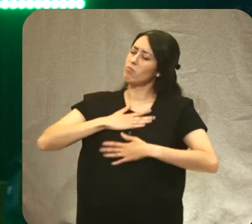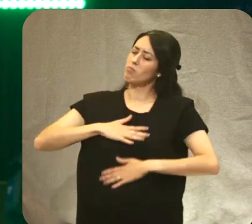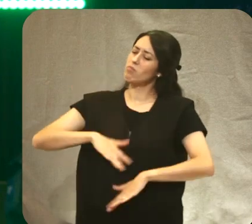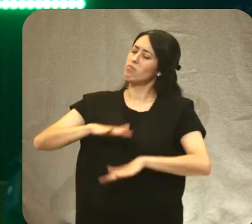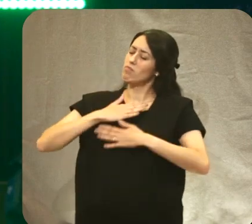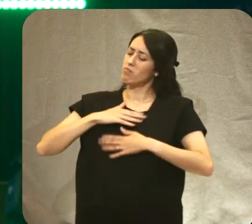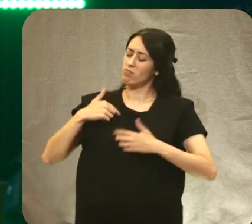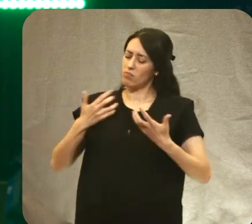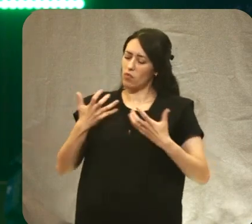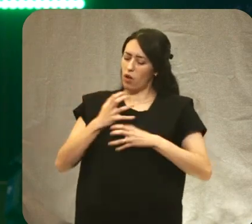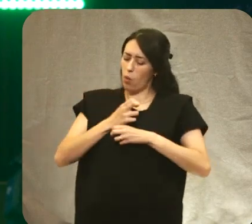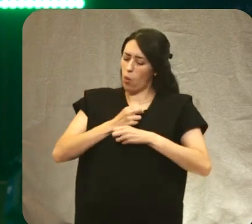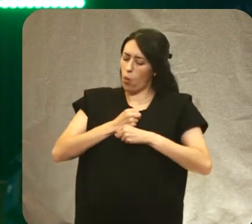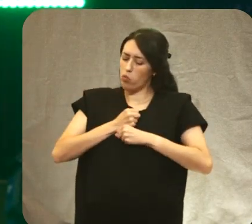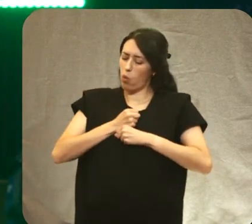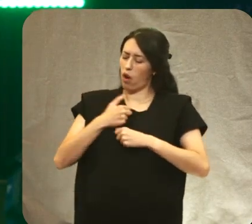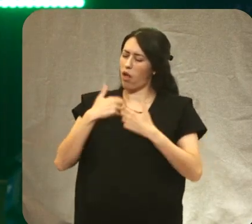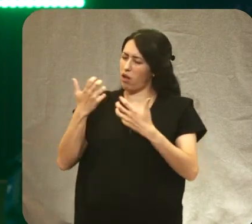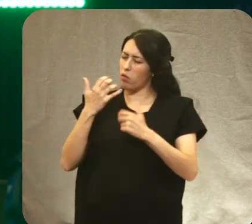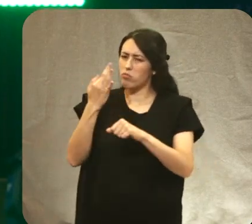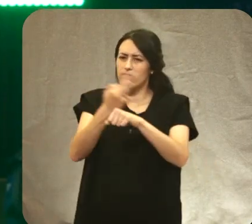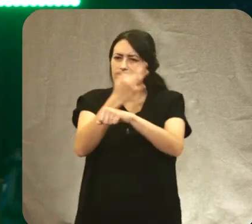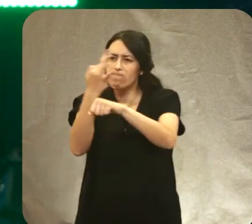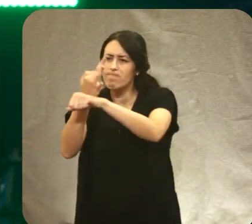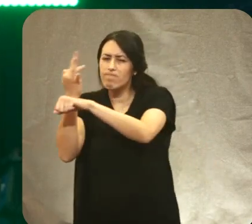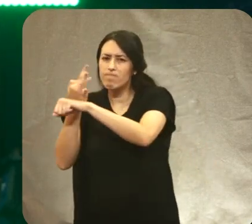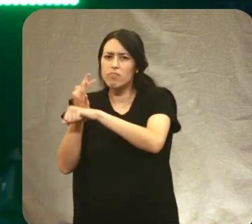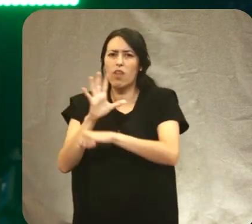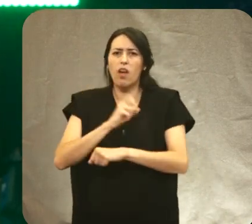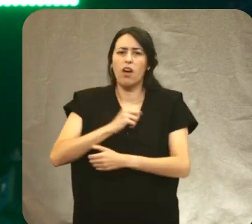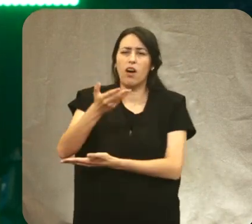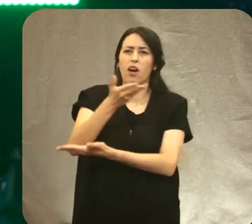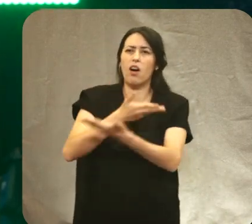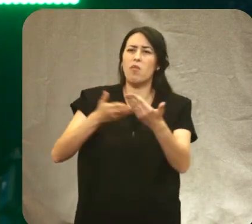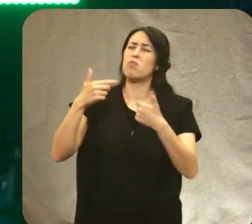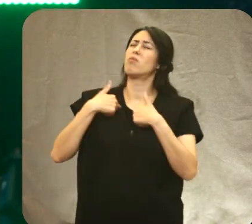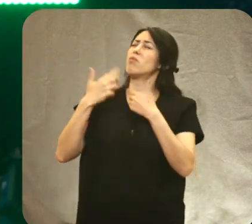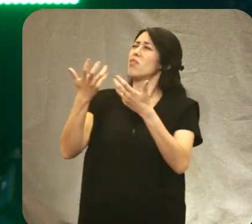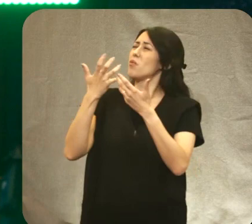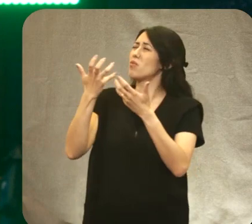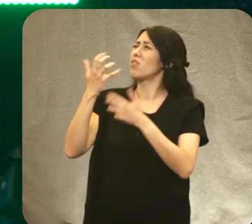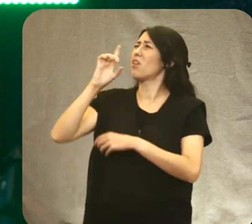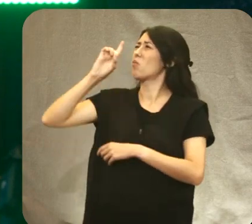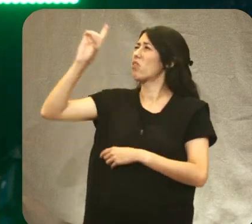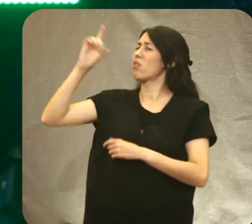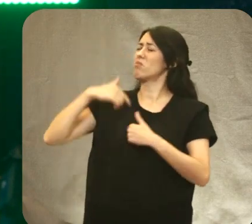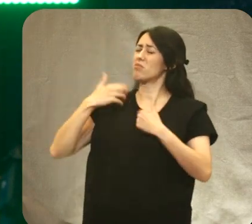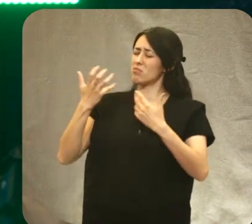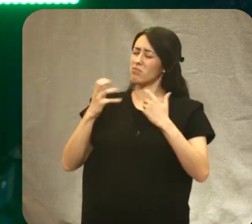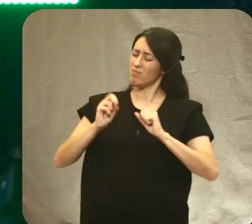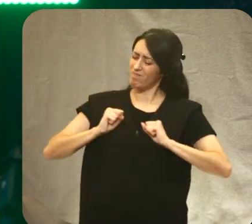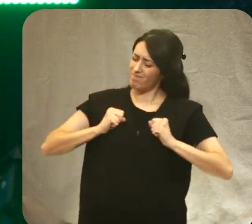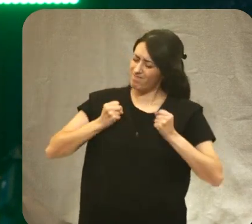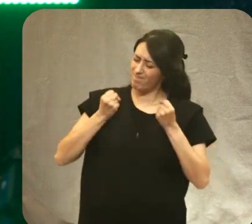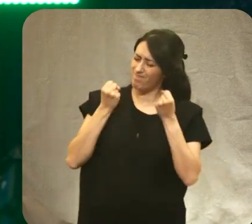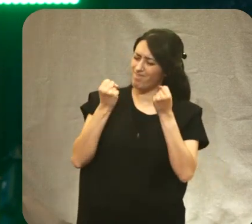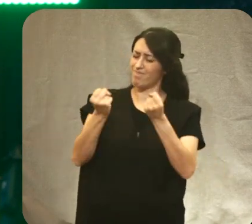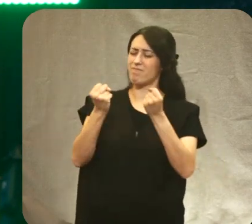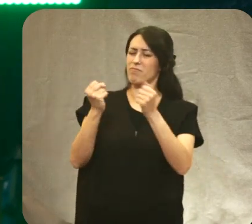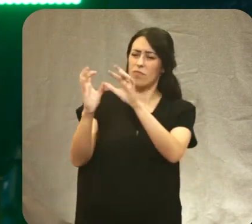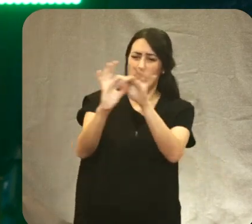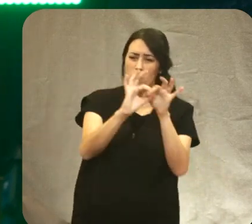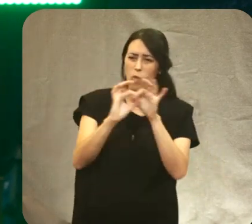controlar a mim mesmo, eu quero suportar os outros em amor. Deus, eu quero me esforçar para viver em unidade, eu quero